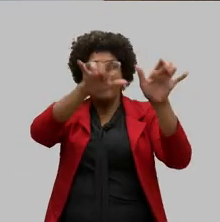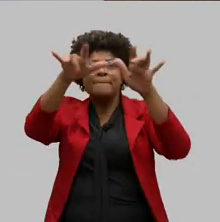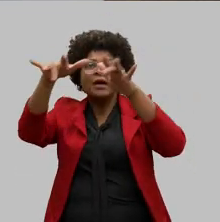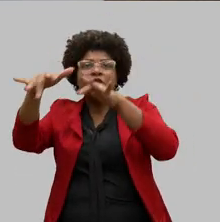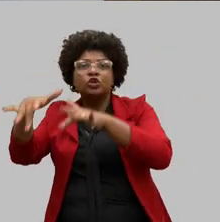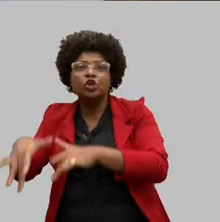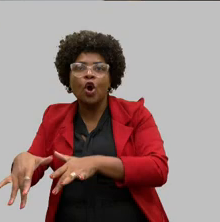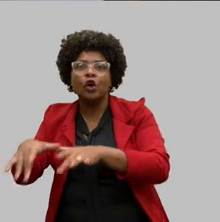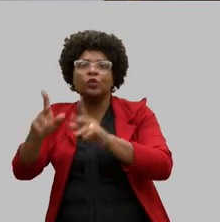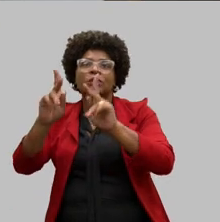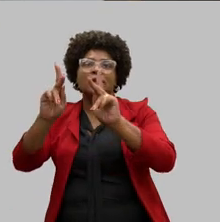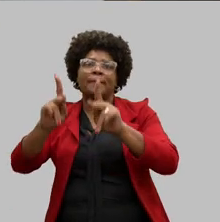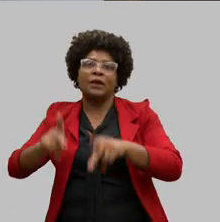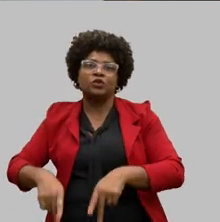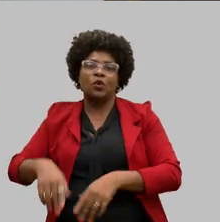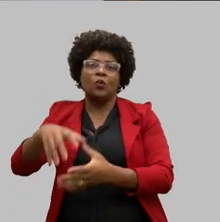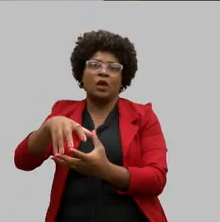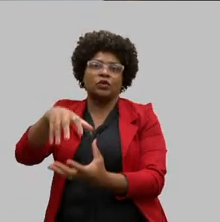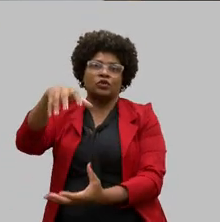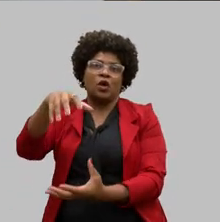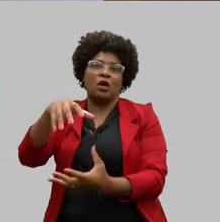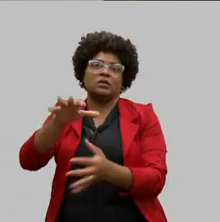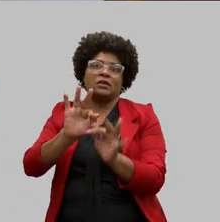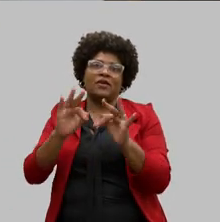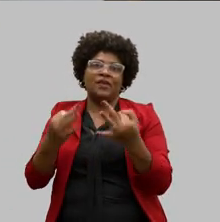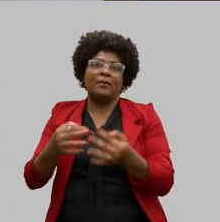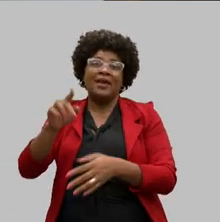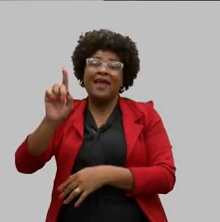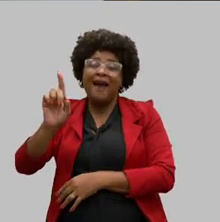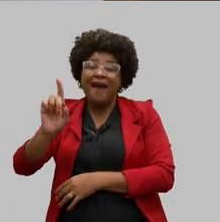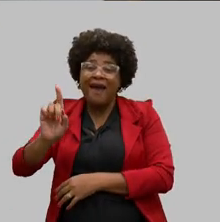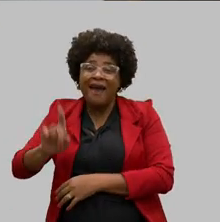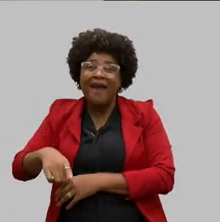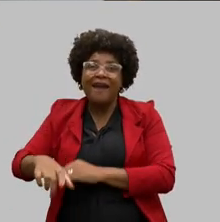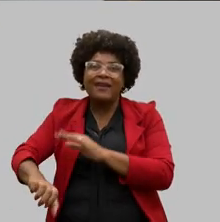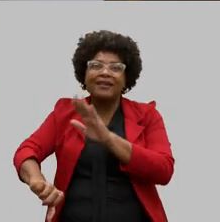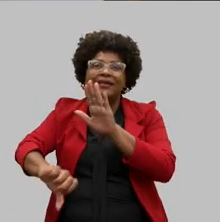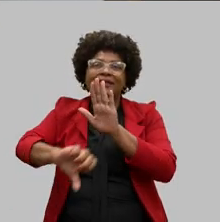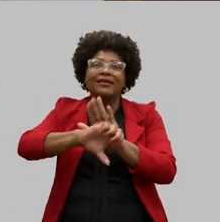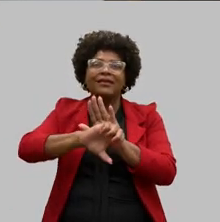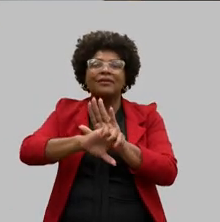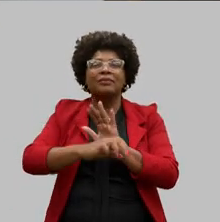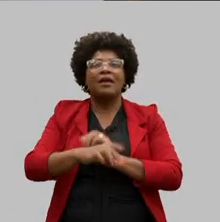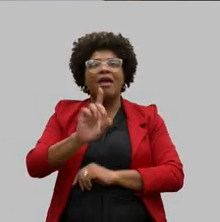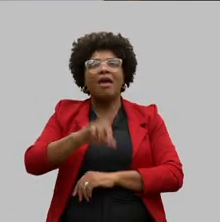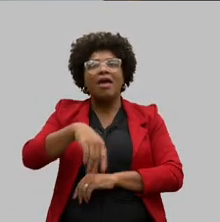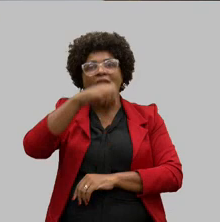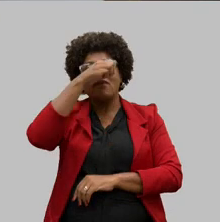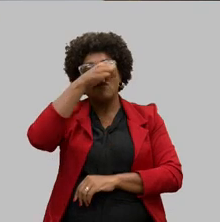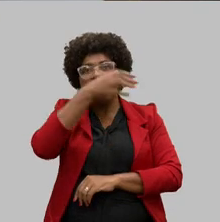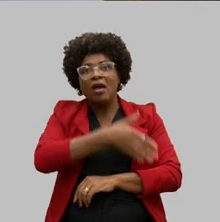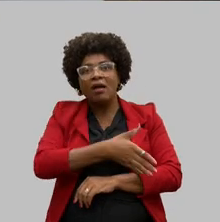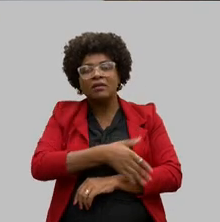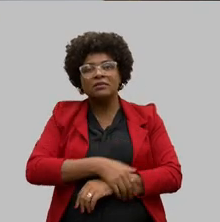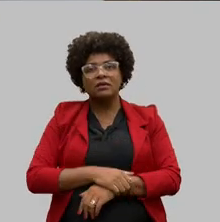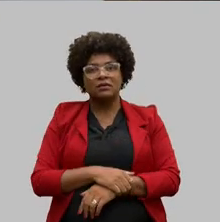família isso é crime isso é violência e as pessoas precisam ter consciência